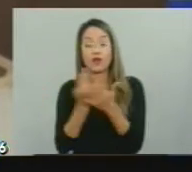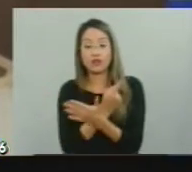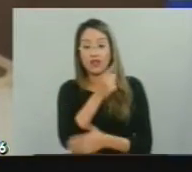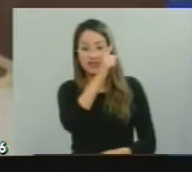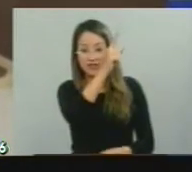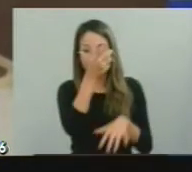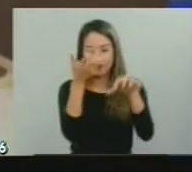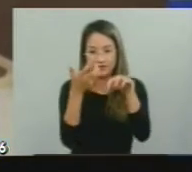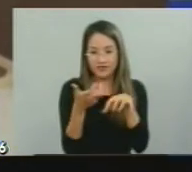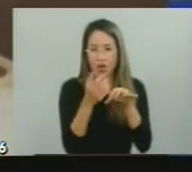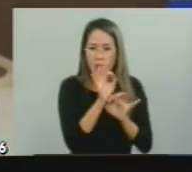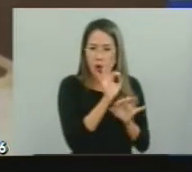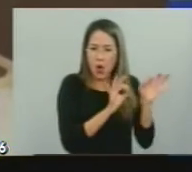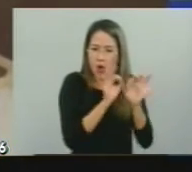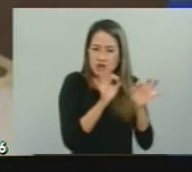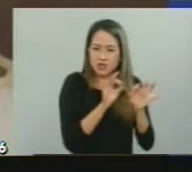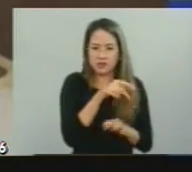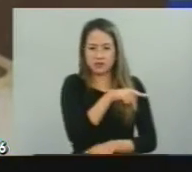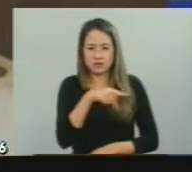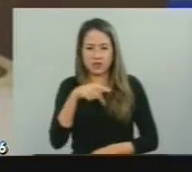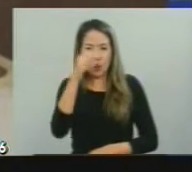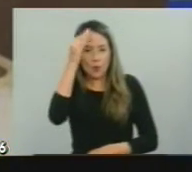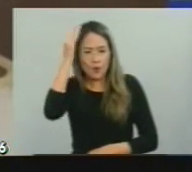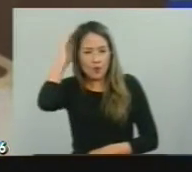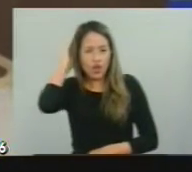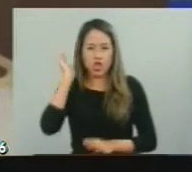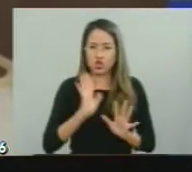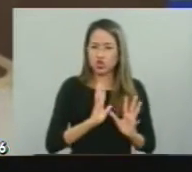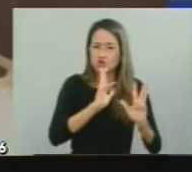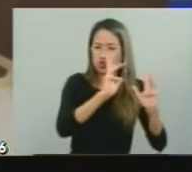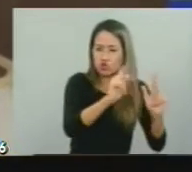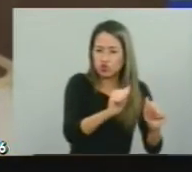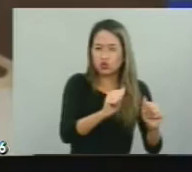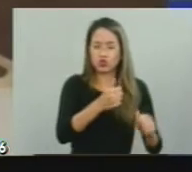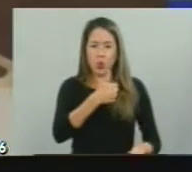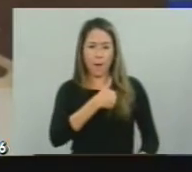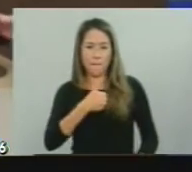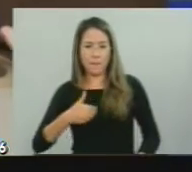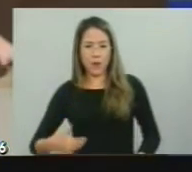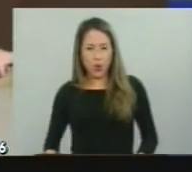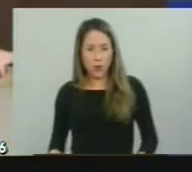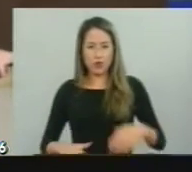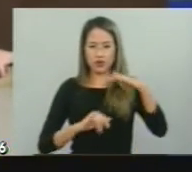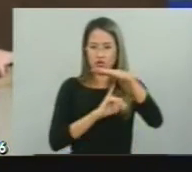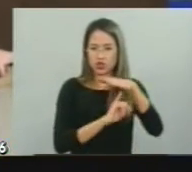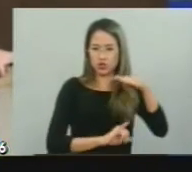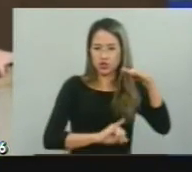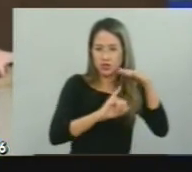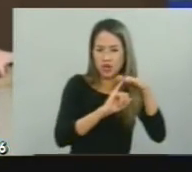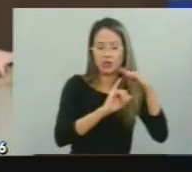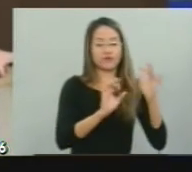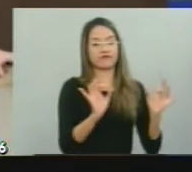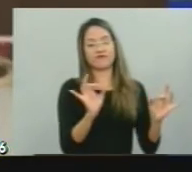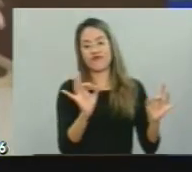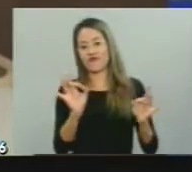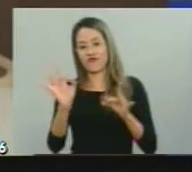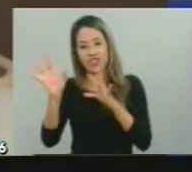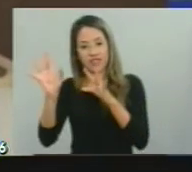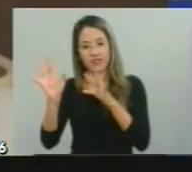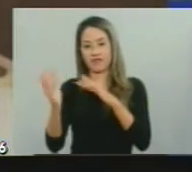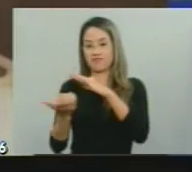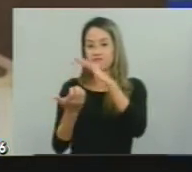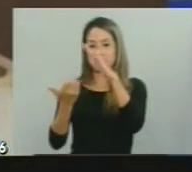a entrega total de tudo que era público. De tudo que era público. O